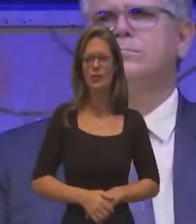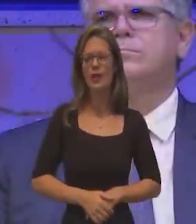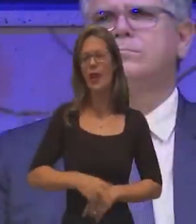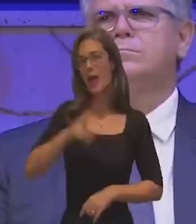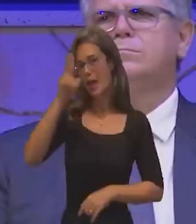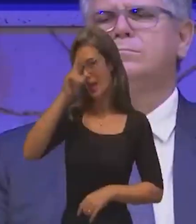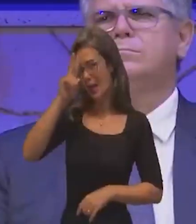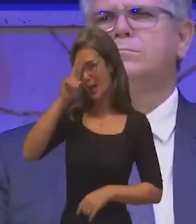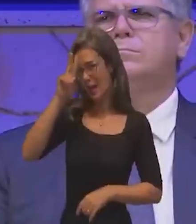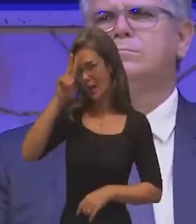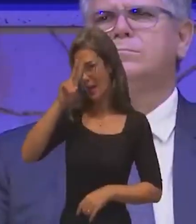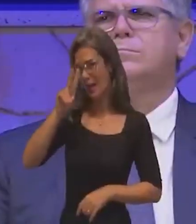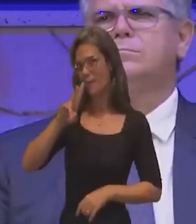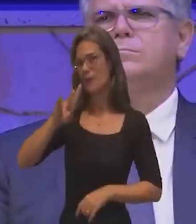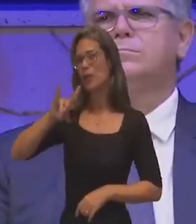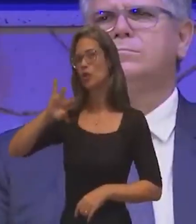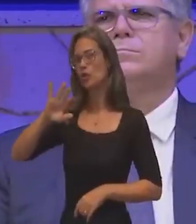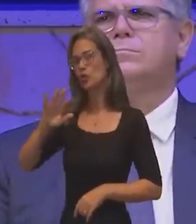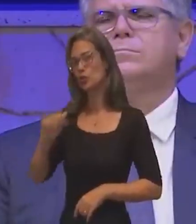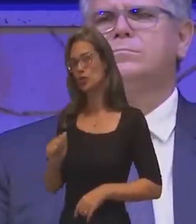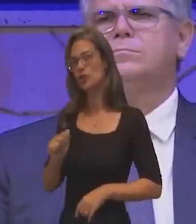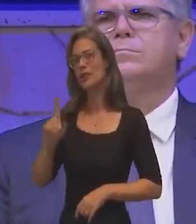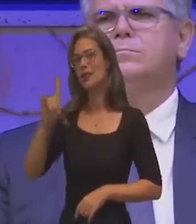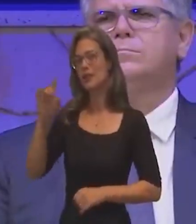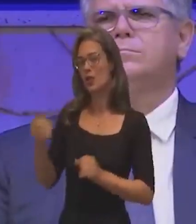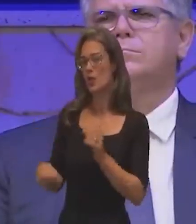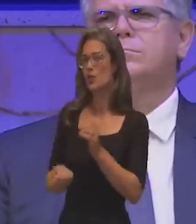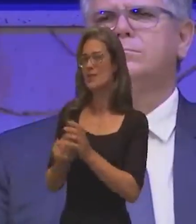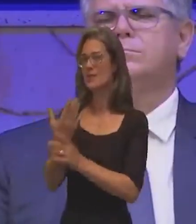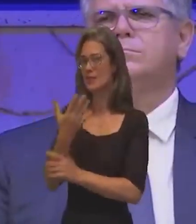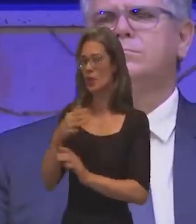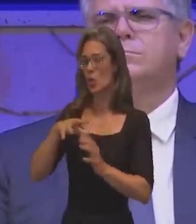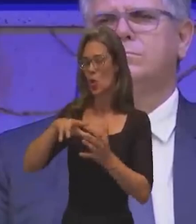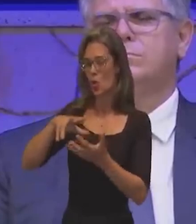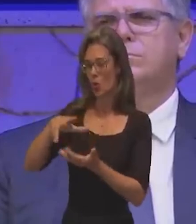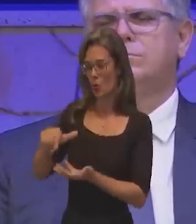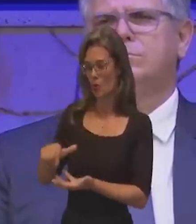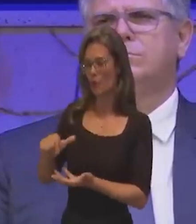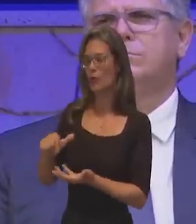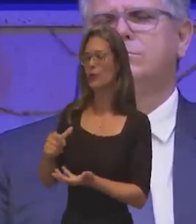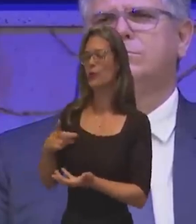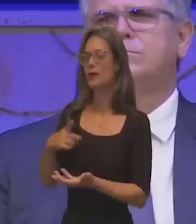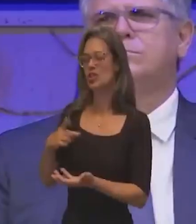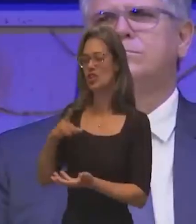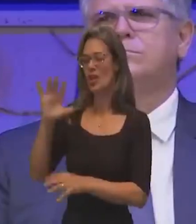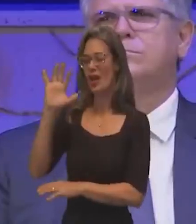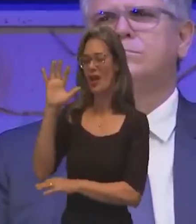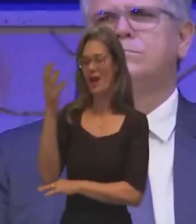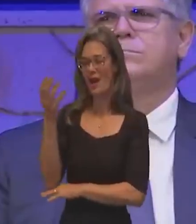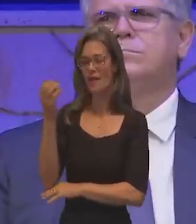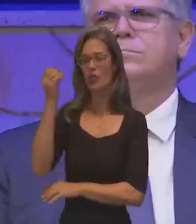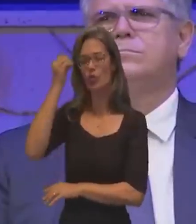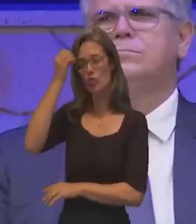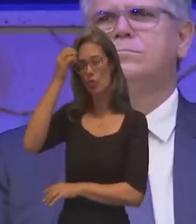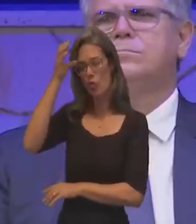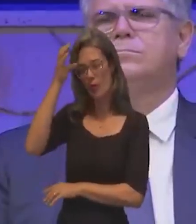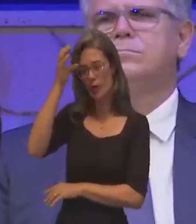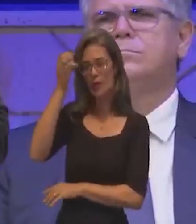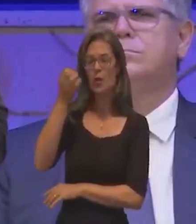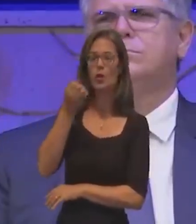e do mal que o Senhor colocou lá no jardim? E Ele disse a Adão e Eva: olha, vocês podem comer